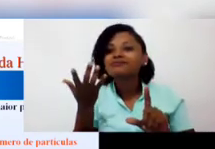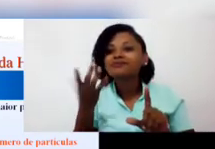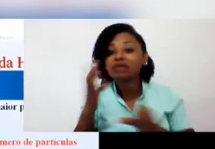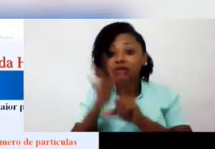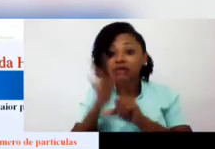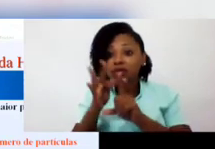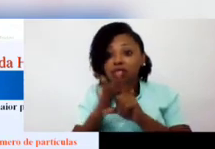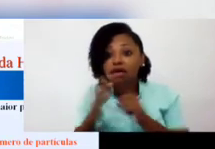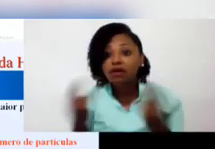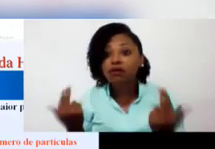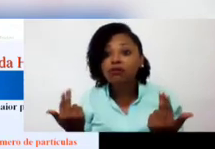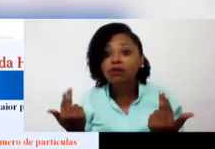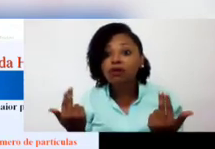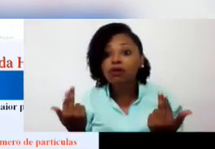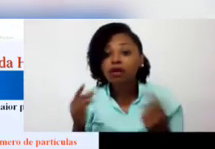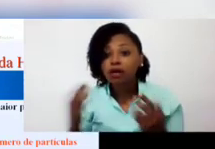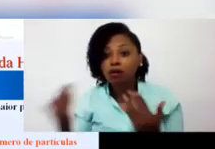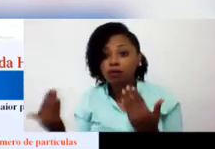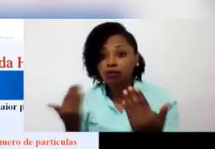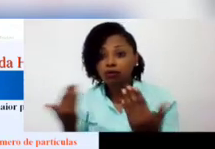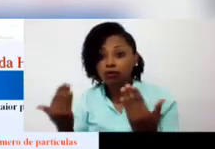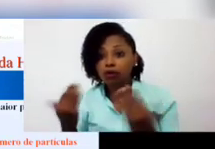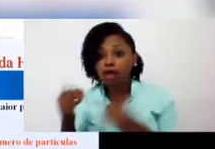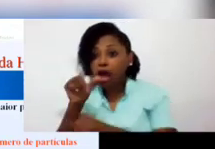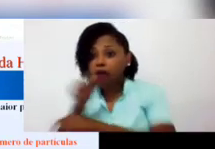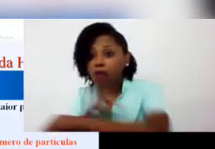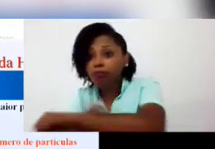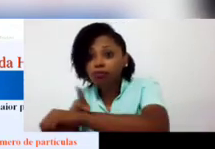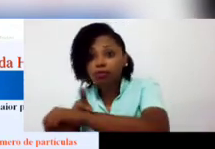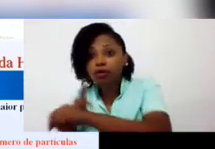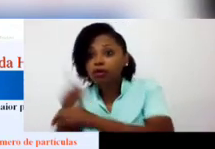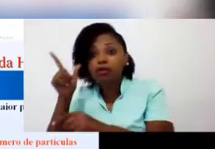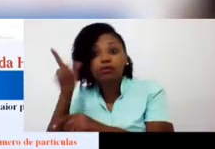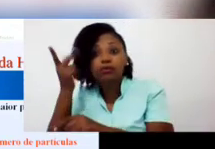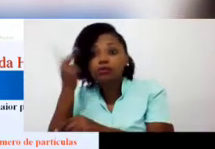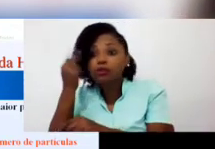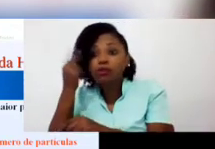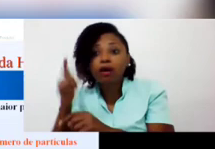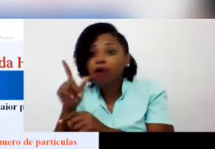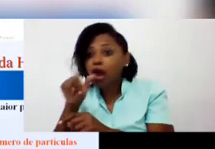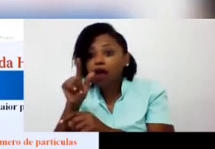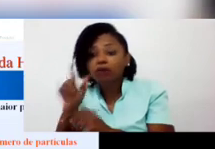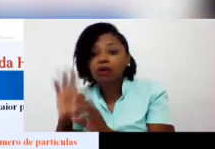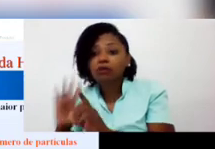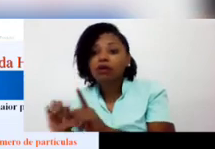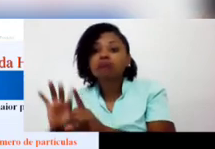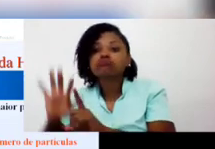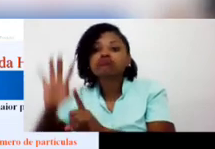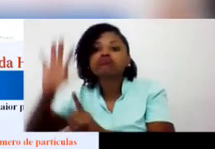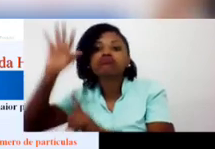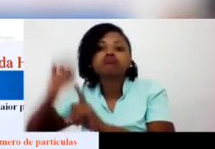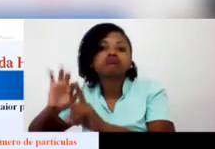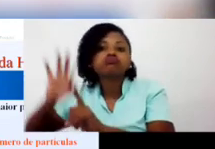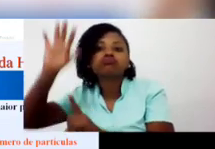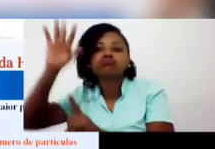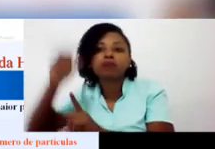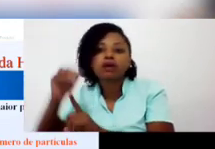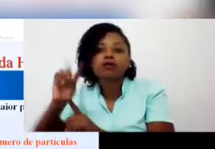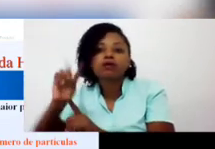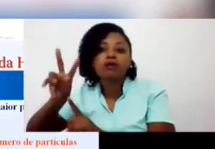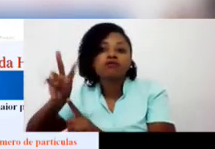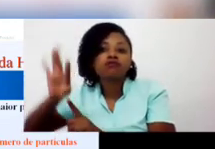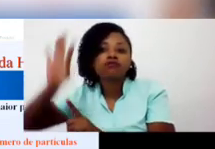na mesma temperatura, tá? Então, se a gente fosse comparar um em relação ao outro, a gente percebe que na água pura, ela tem maior